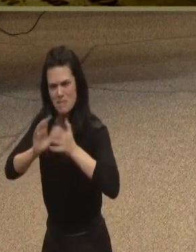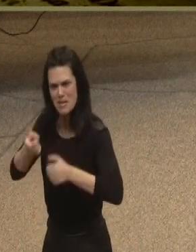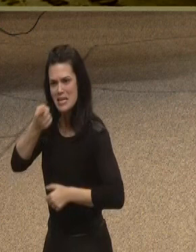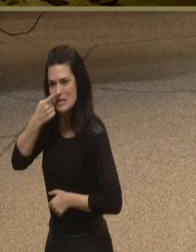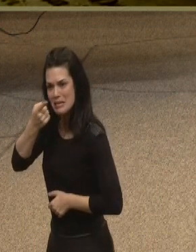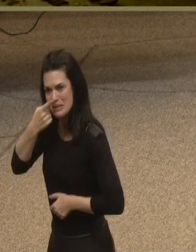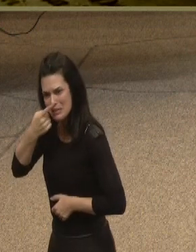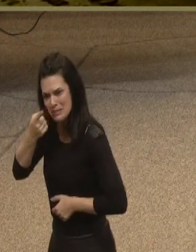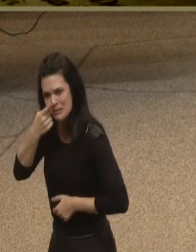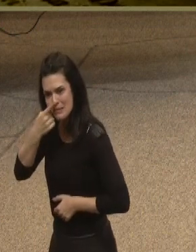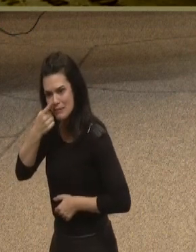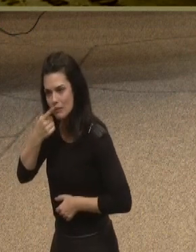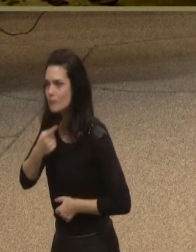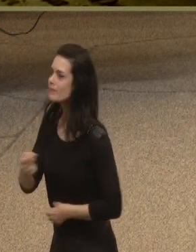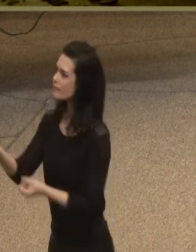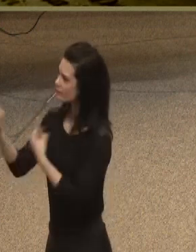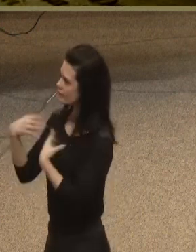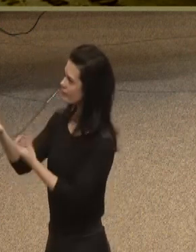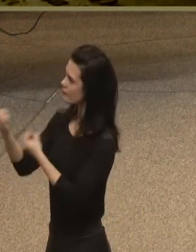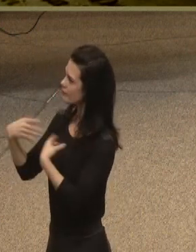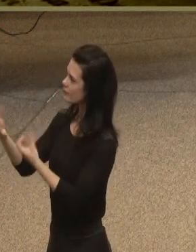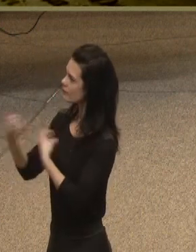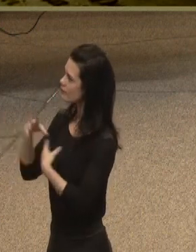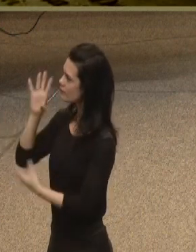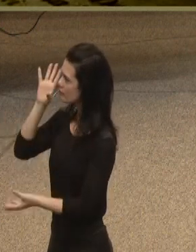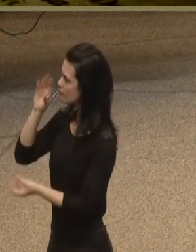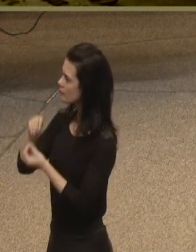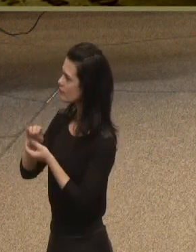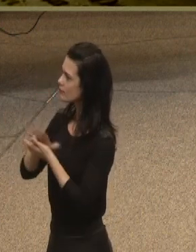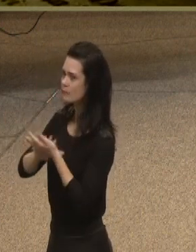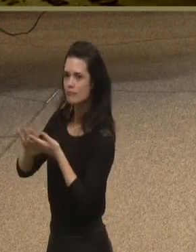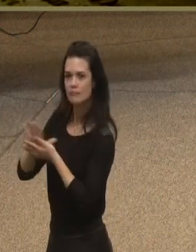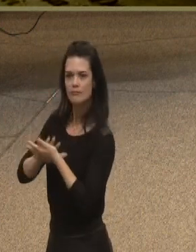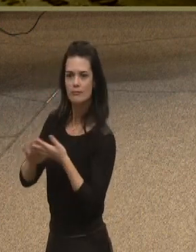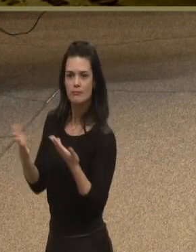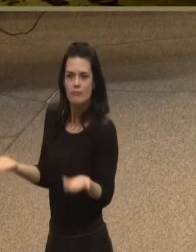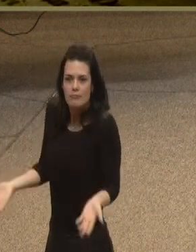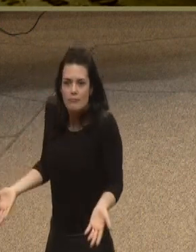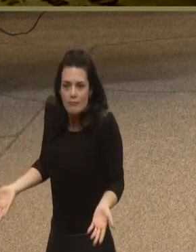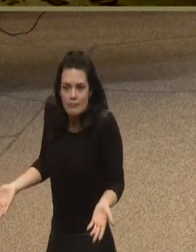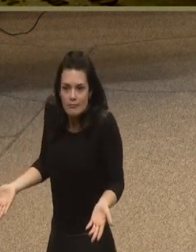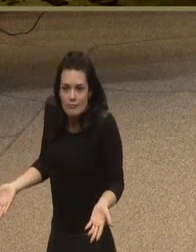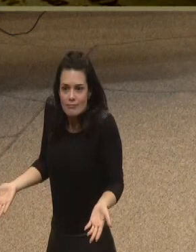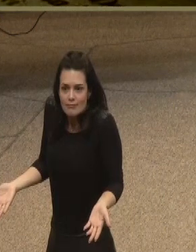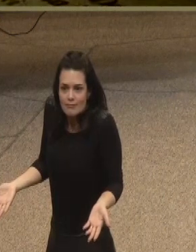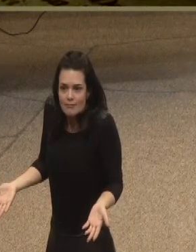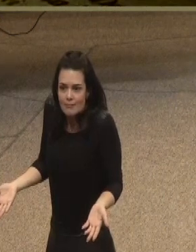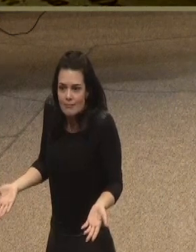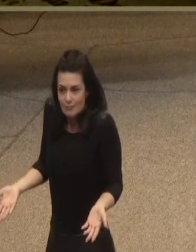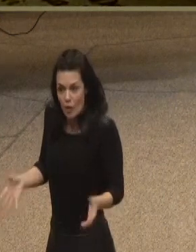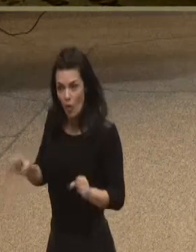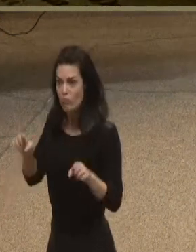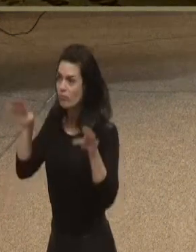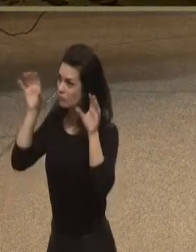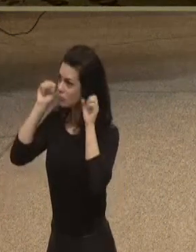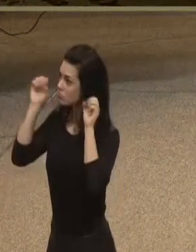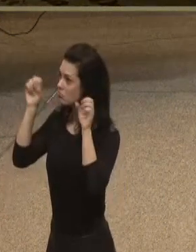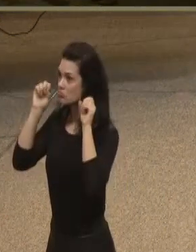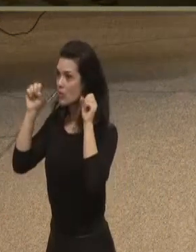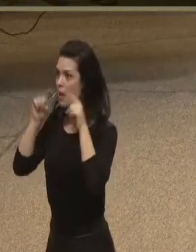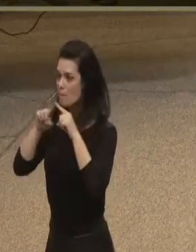sem entender a sua mensagem. Ouviam fisicamente, mas não ouviam espiritualmente.